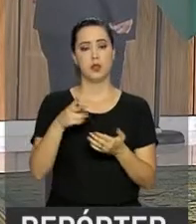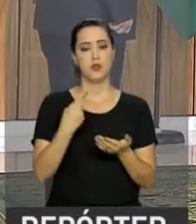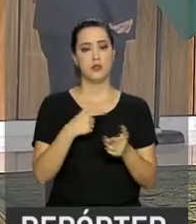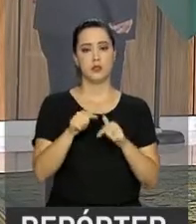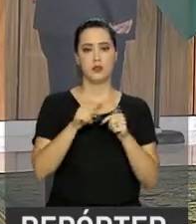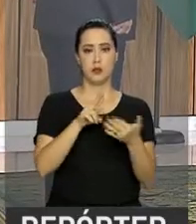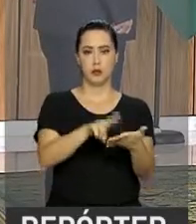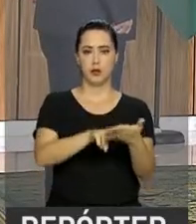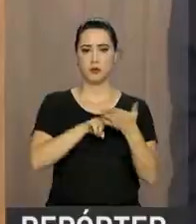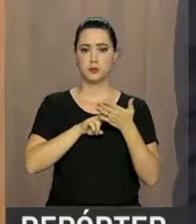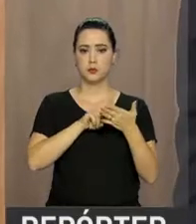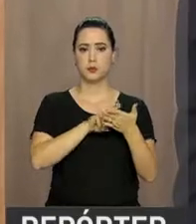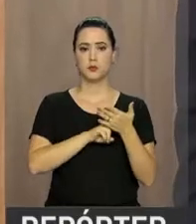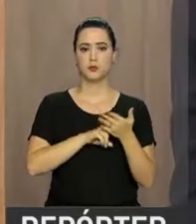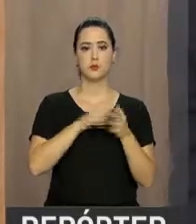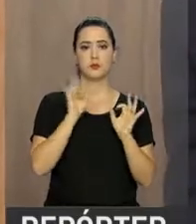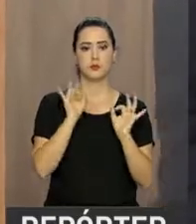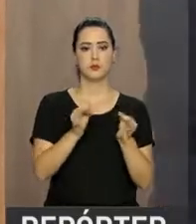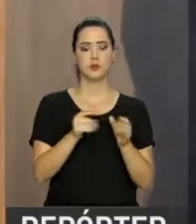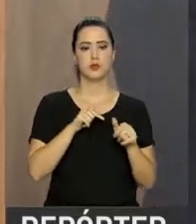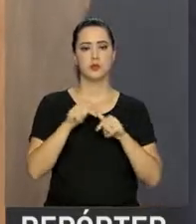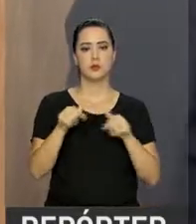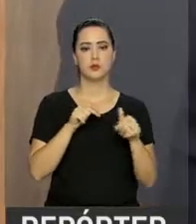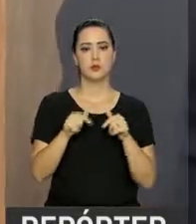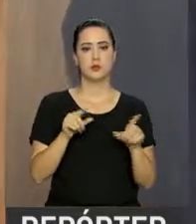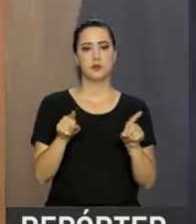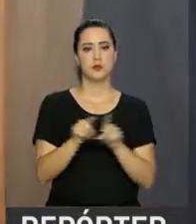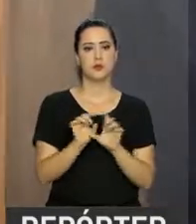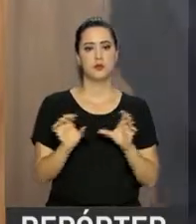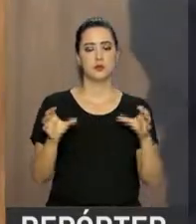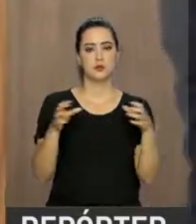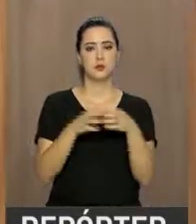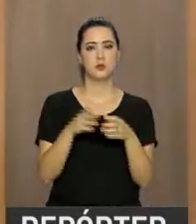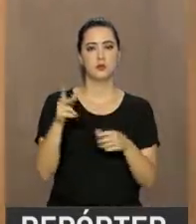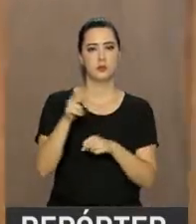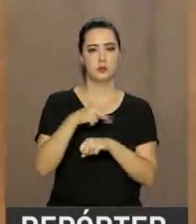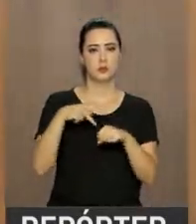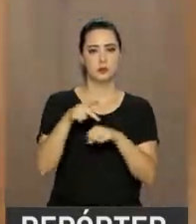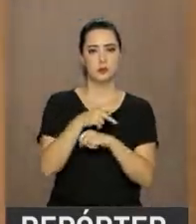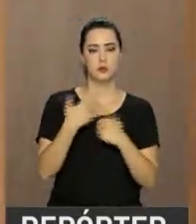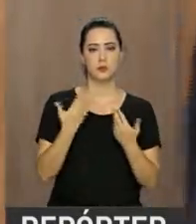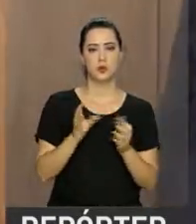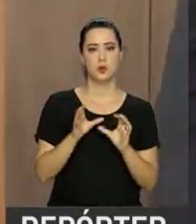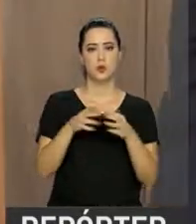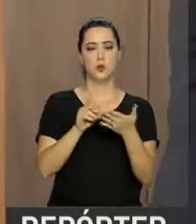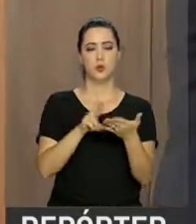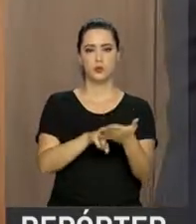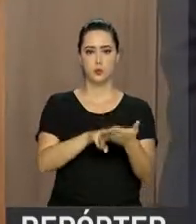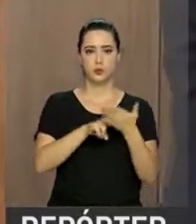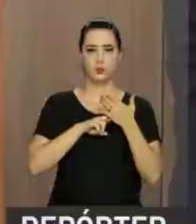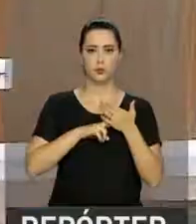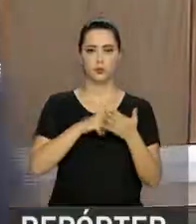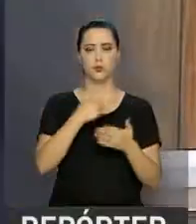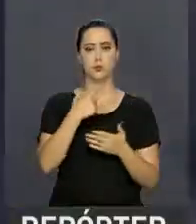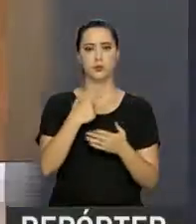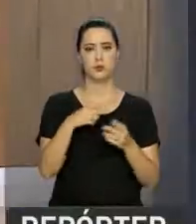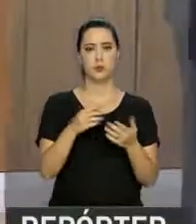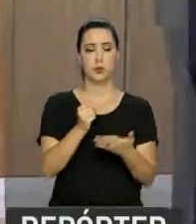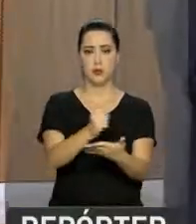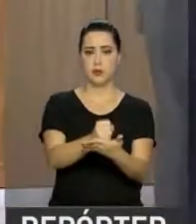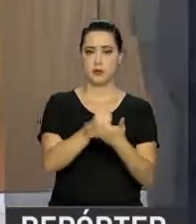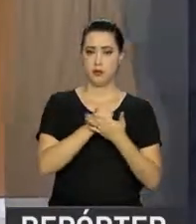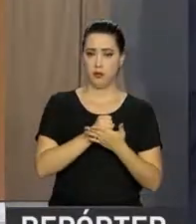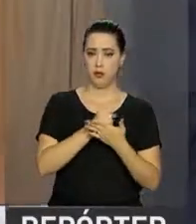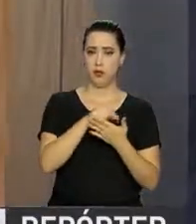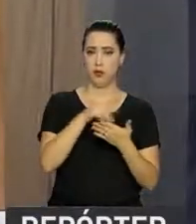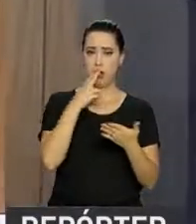entrega das credenciais formaliza a atuação desses diplomatas aqui no brasil os embaixadores que receberam as pendências que entregaram